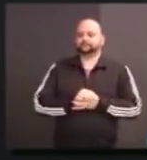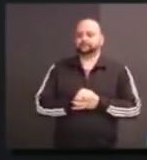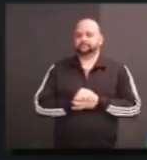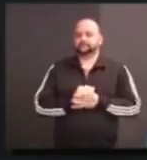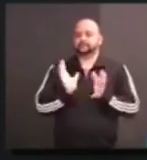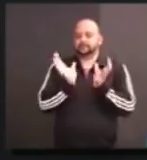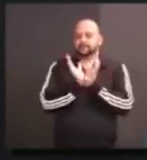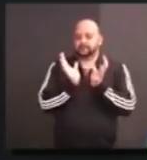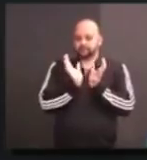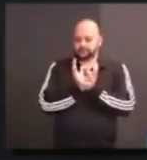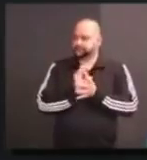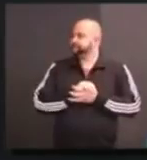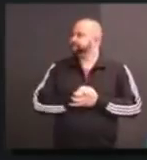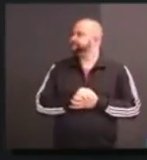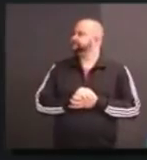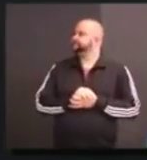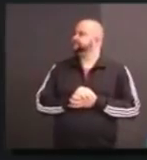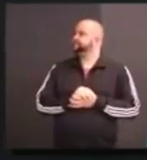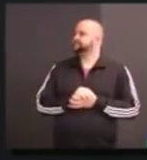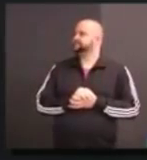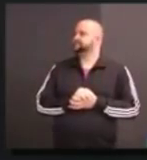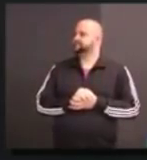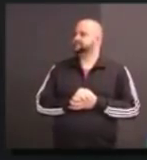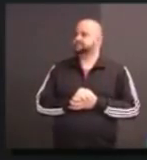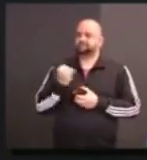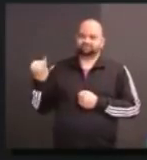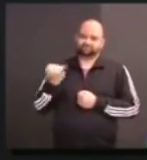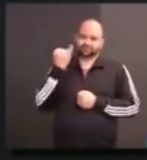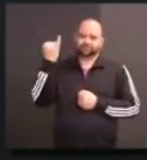Essa equipe do Círculo.